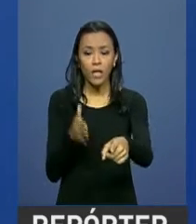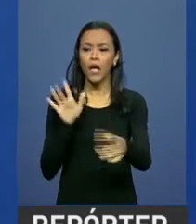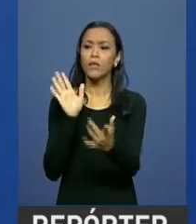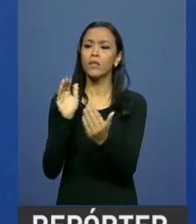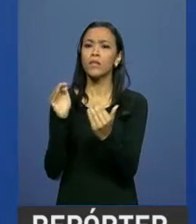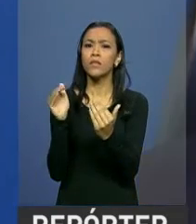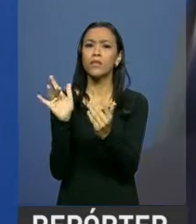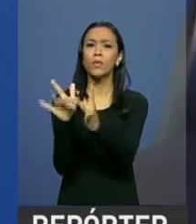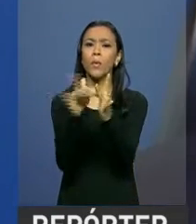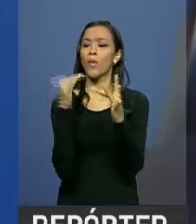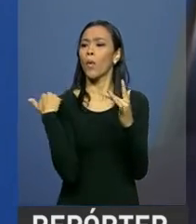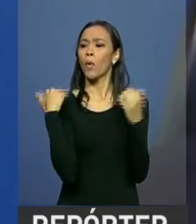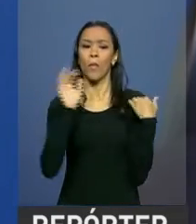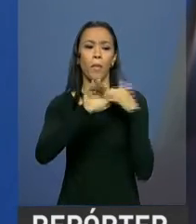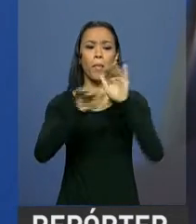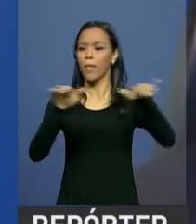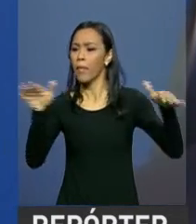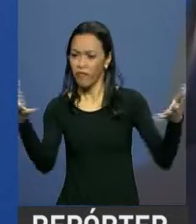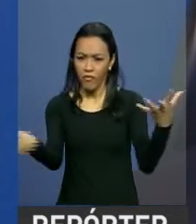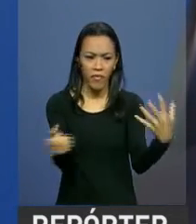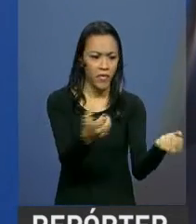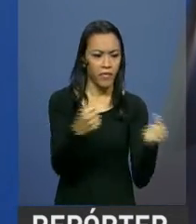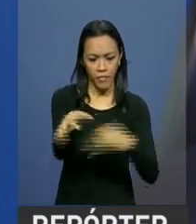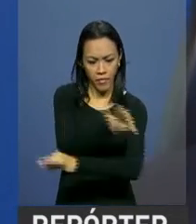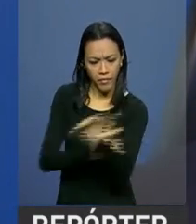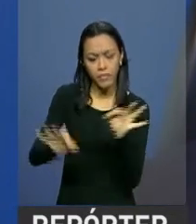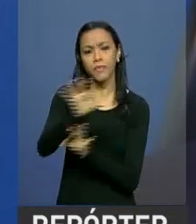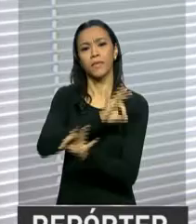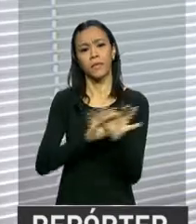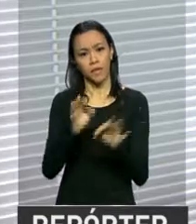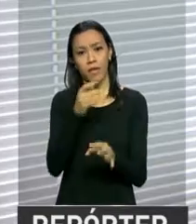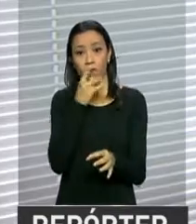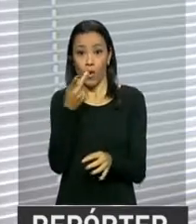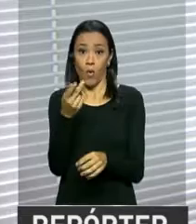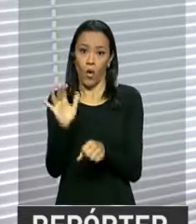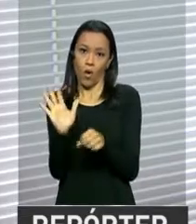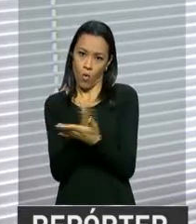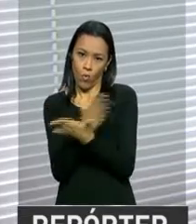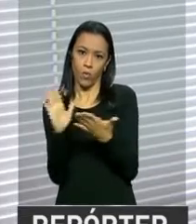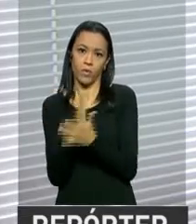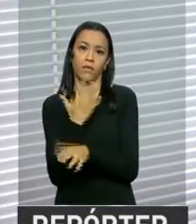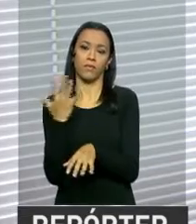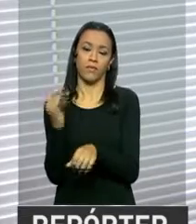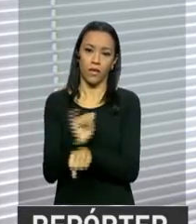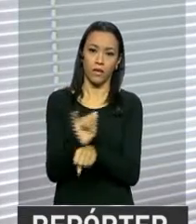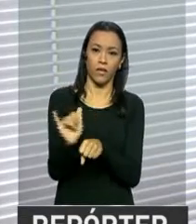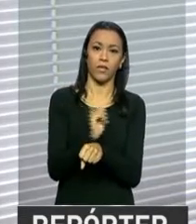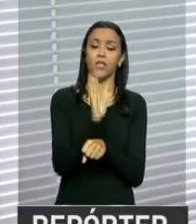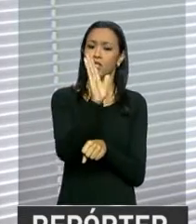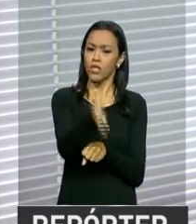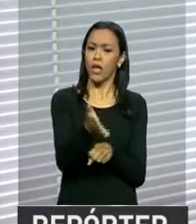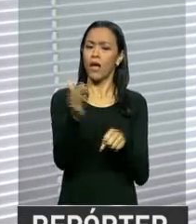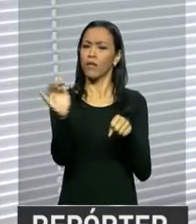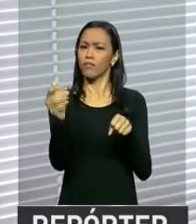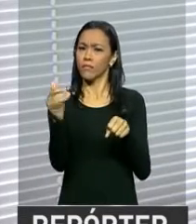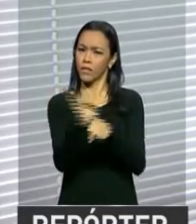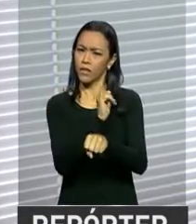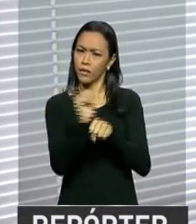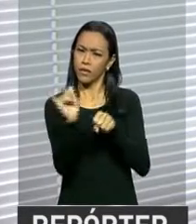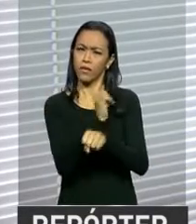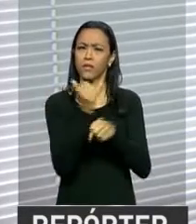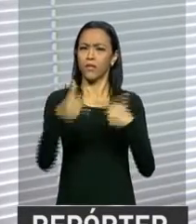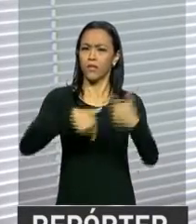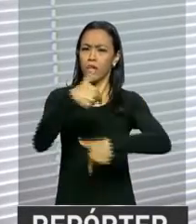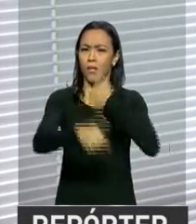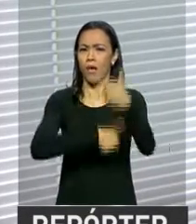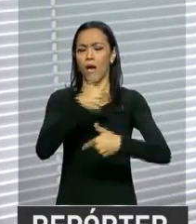áreas estratégicas para as ações iniciais e citou algumas delas. Nós temos já compartilhado diretrizes de um trabalho coletivo, em